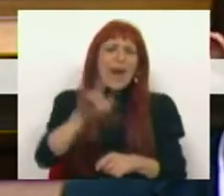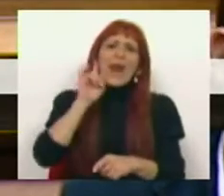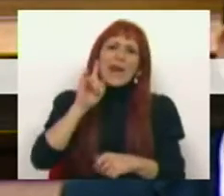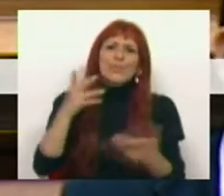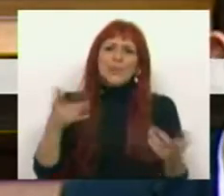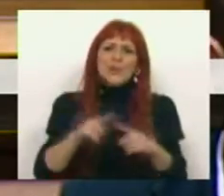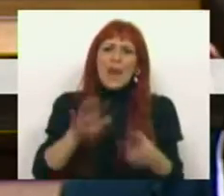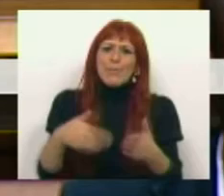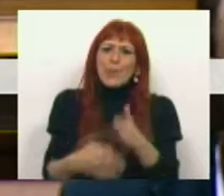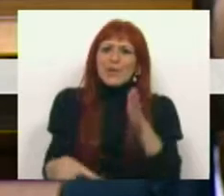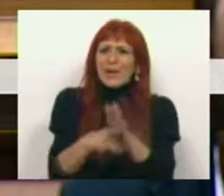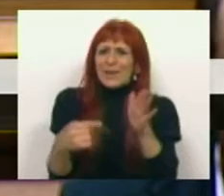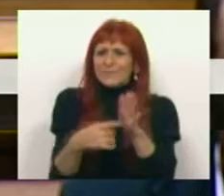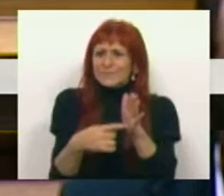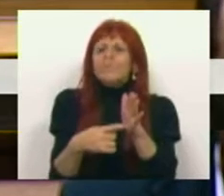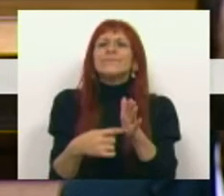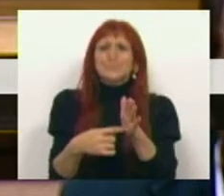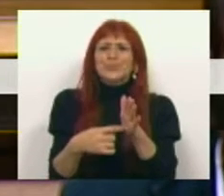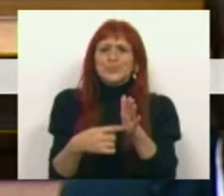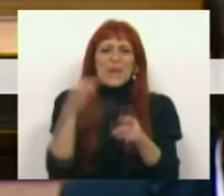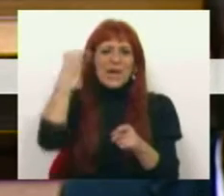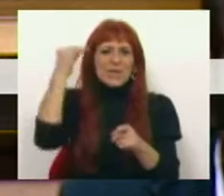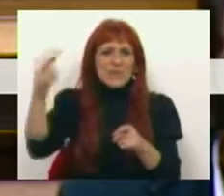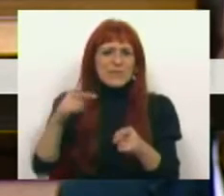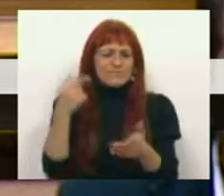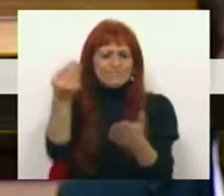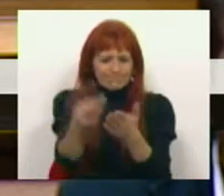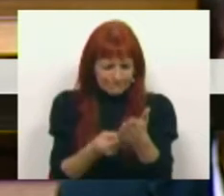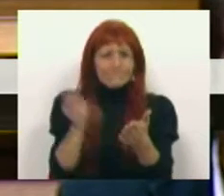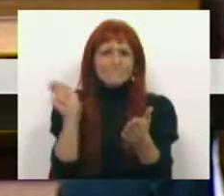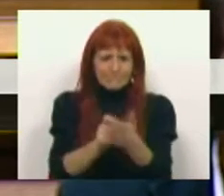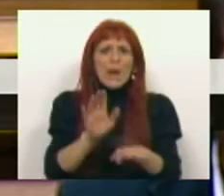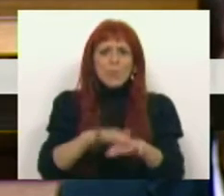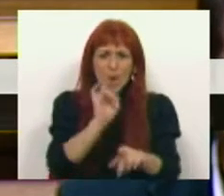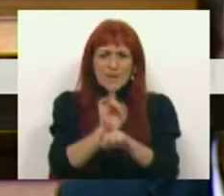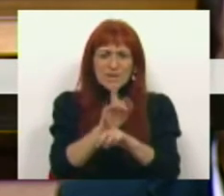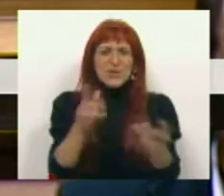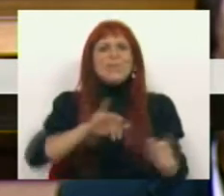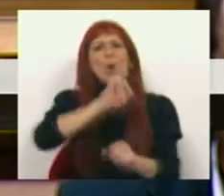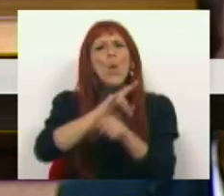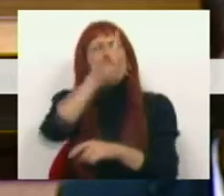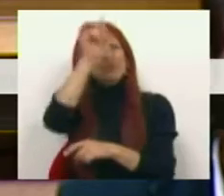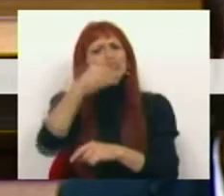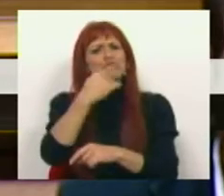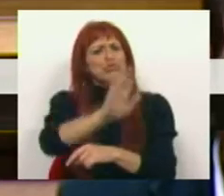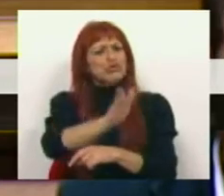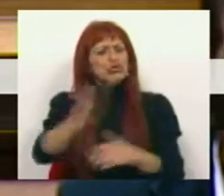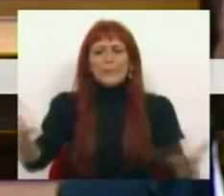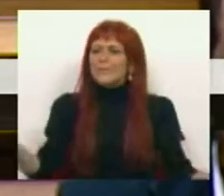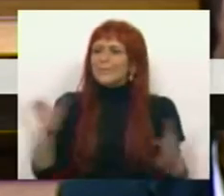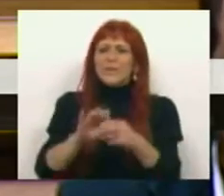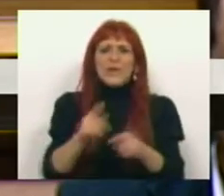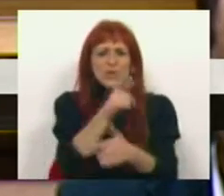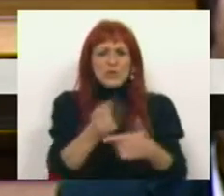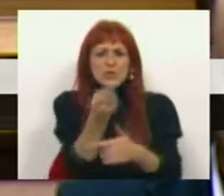importante que a proposta de lei, em especialidade, refletisse sobre isto também. Outras questões que já foram colocadas têm a ver com